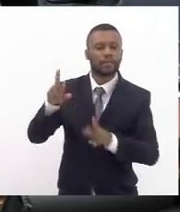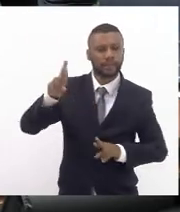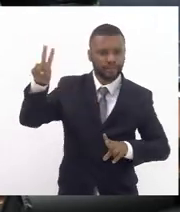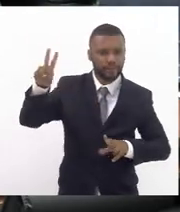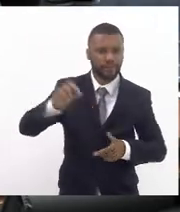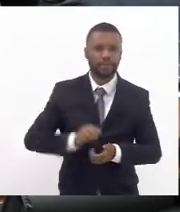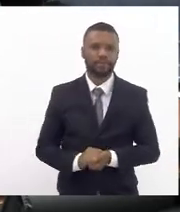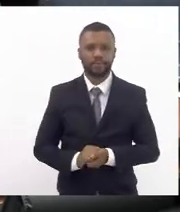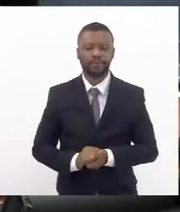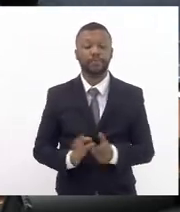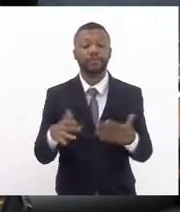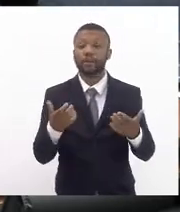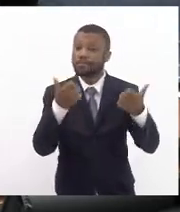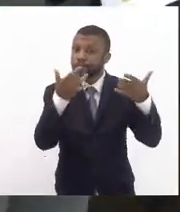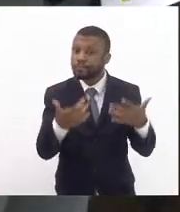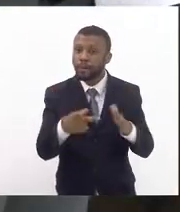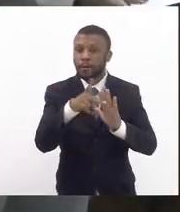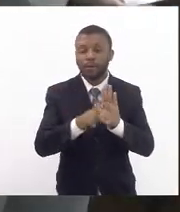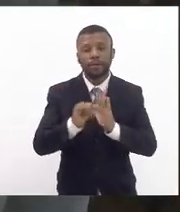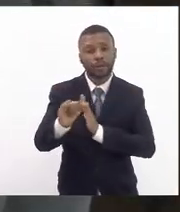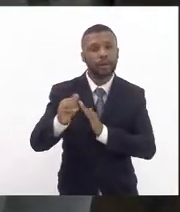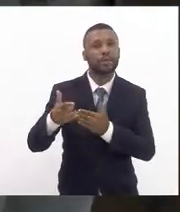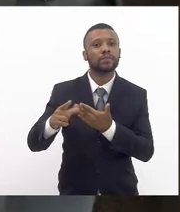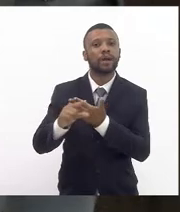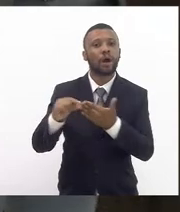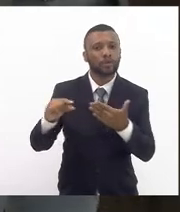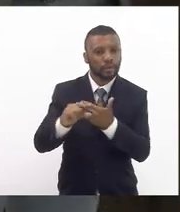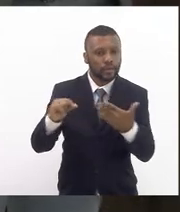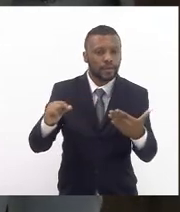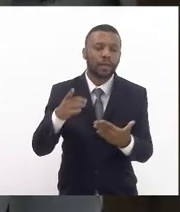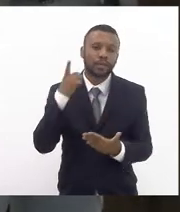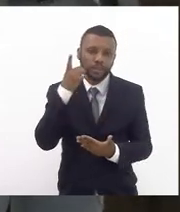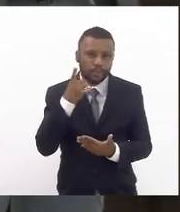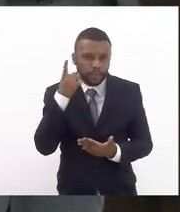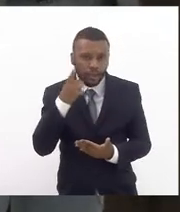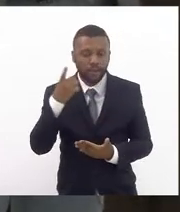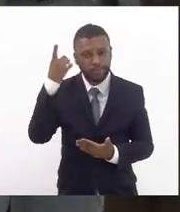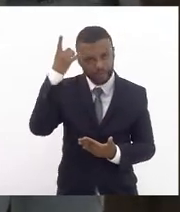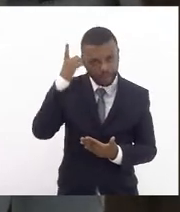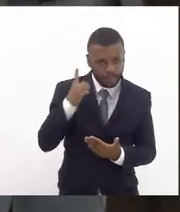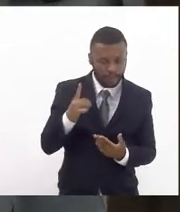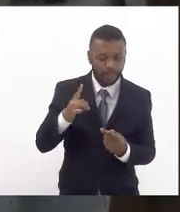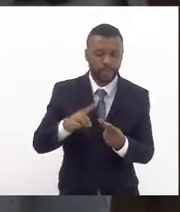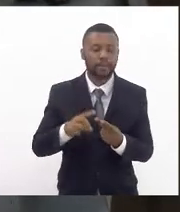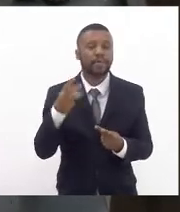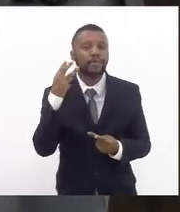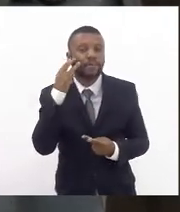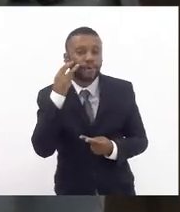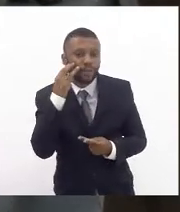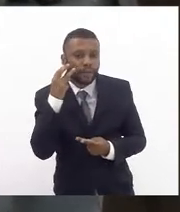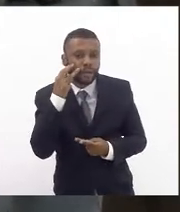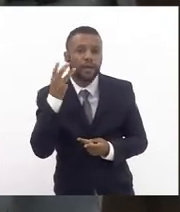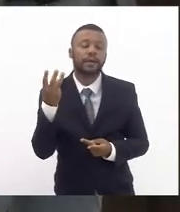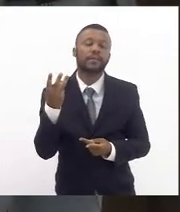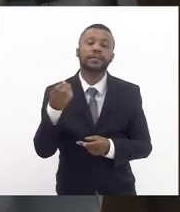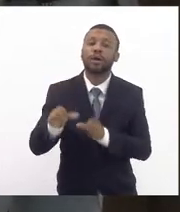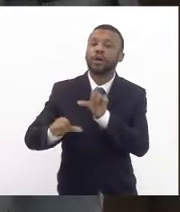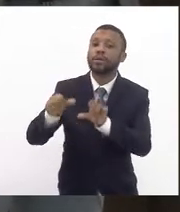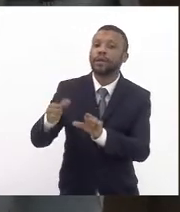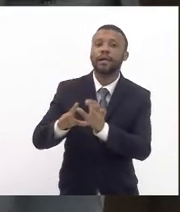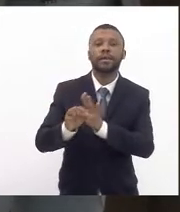Perfeito. Então, trata-se do projeto de lei de autoria dos deputados Dani Monteiro e Valdec Carneiro, que altera a